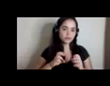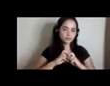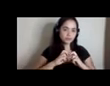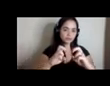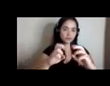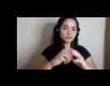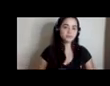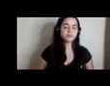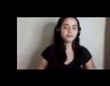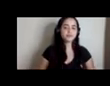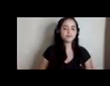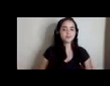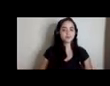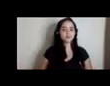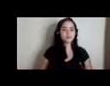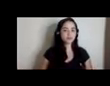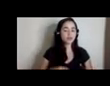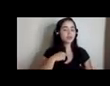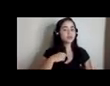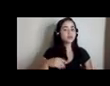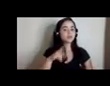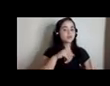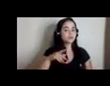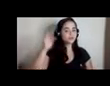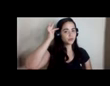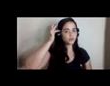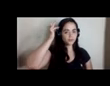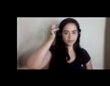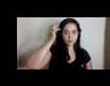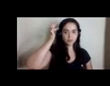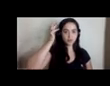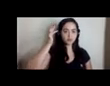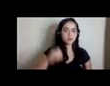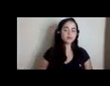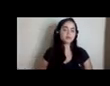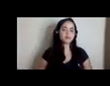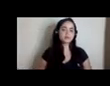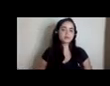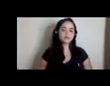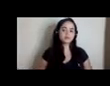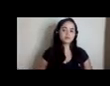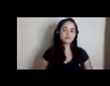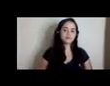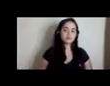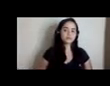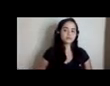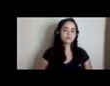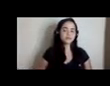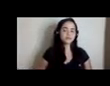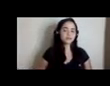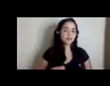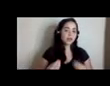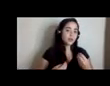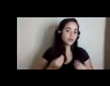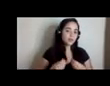É inevitável, eu dou aula de filosofia, é inevitável eu dar aula para o curso